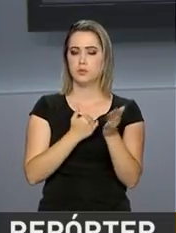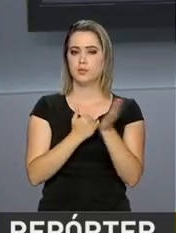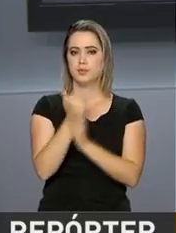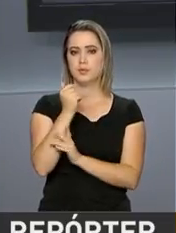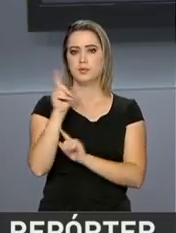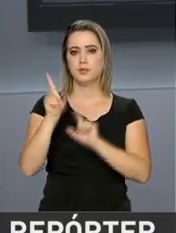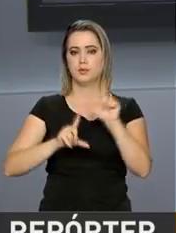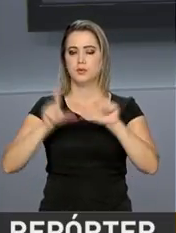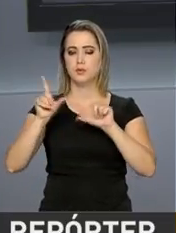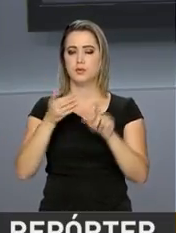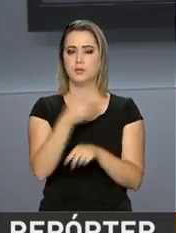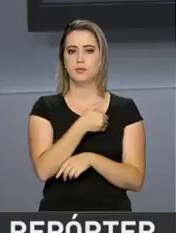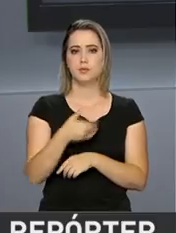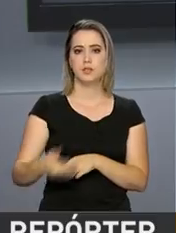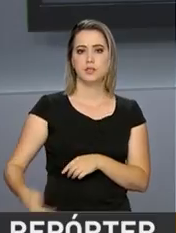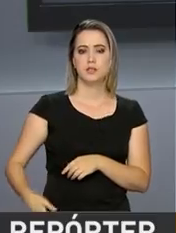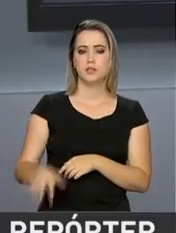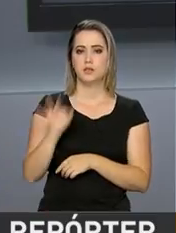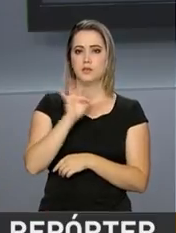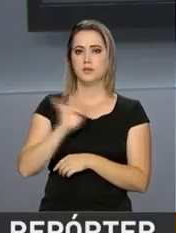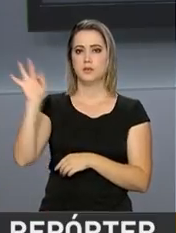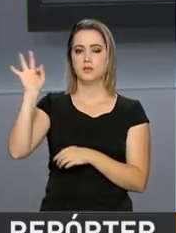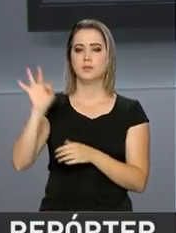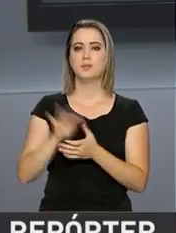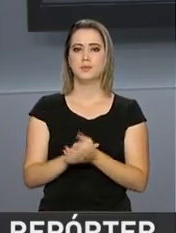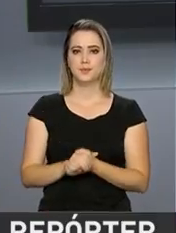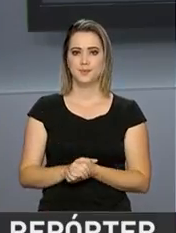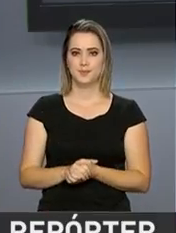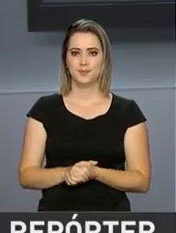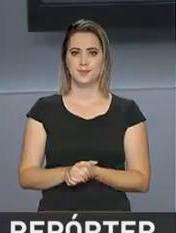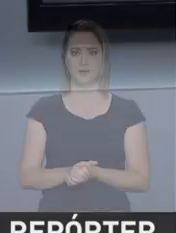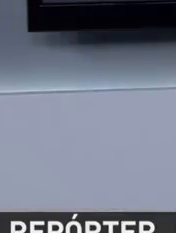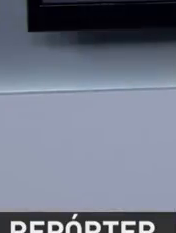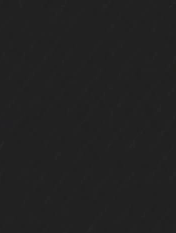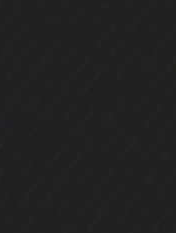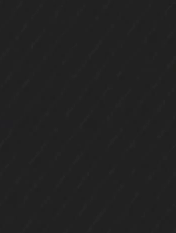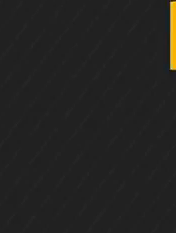continue com a gente aqui na nbr a tv do governo federal